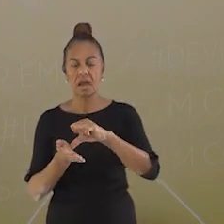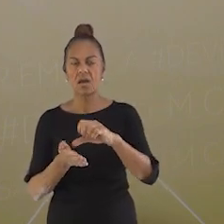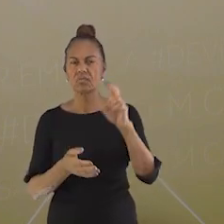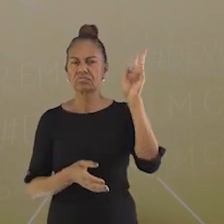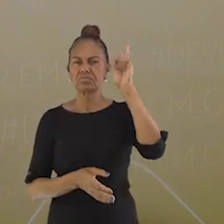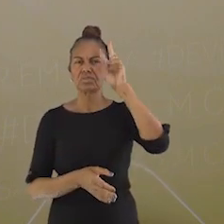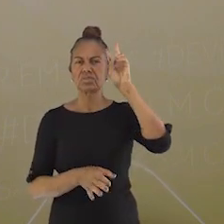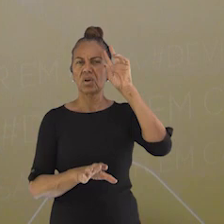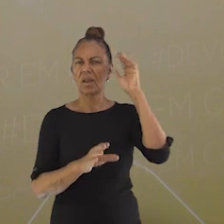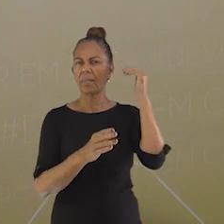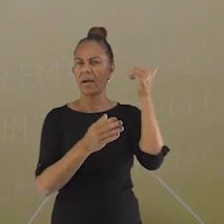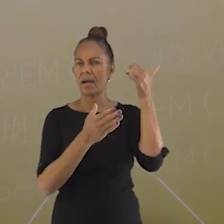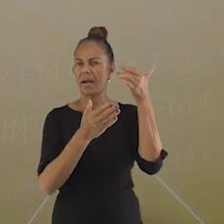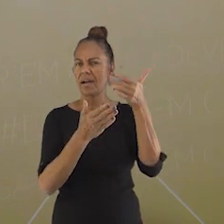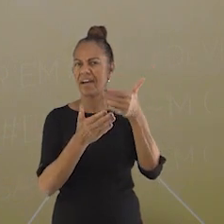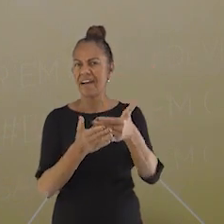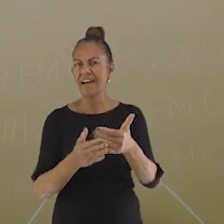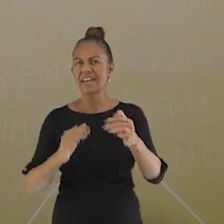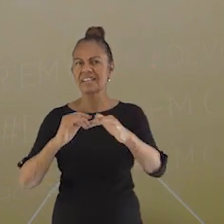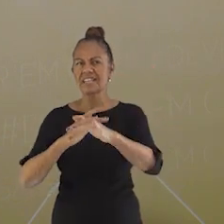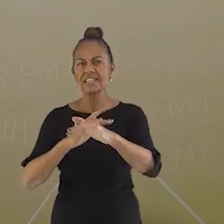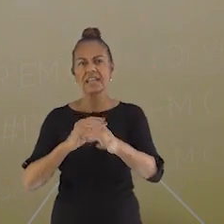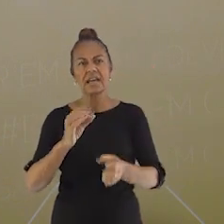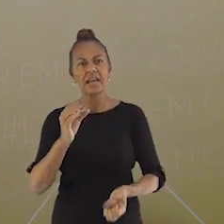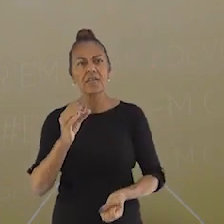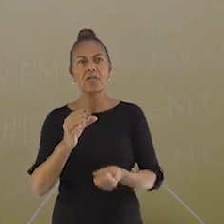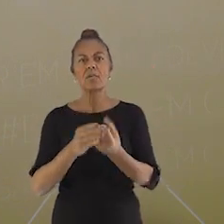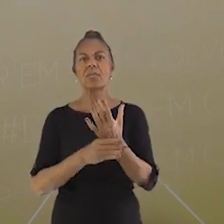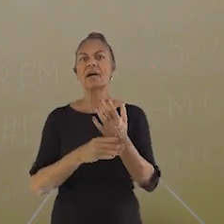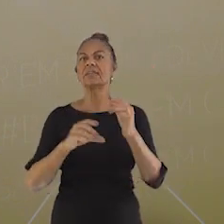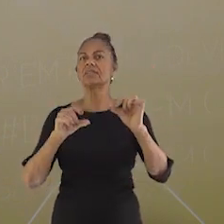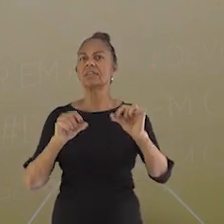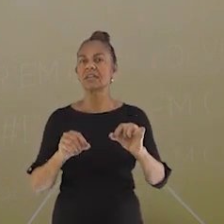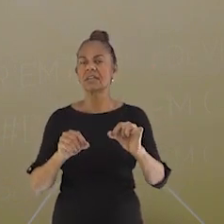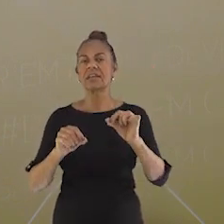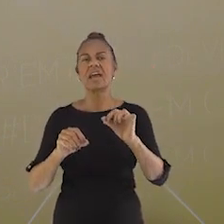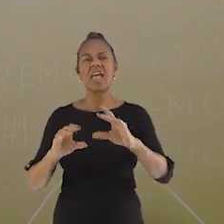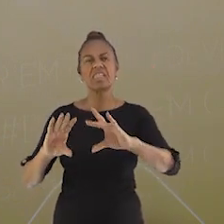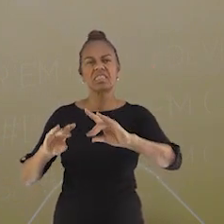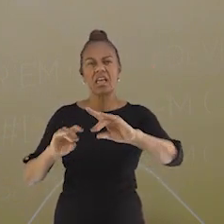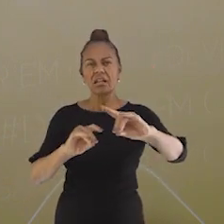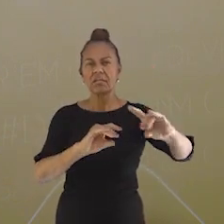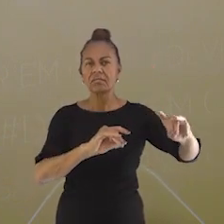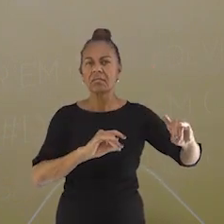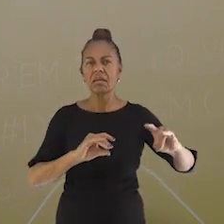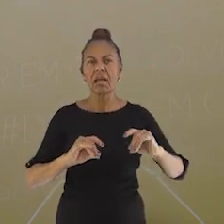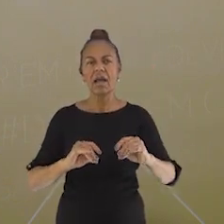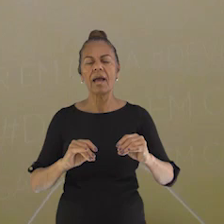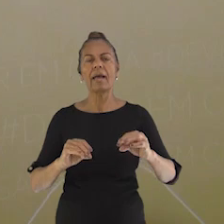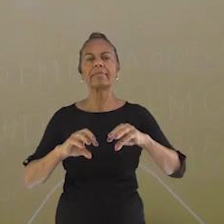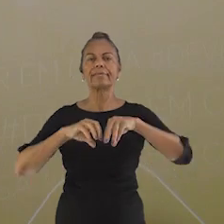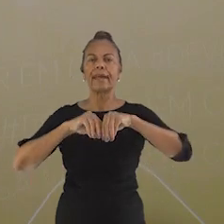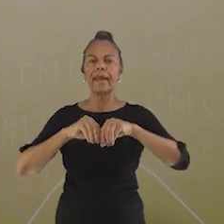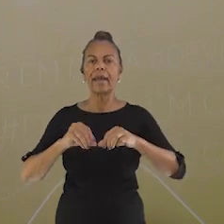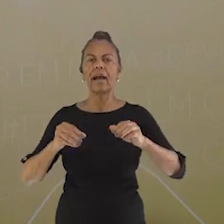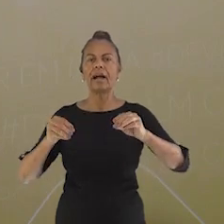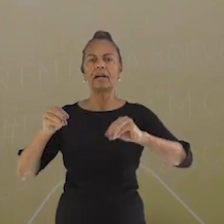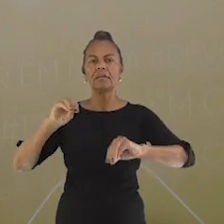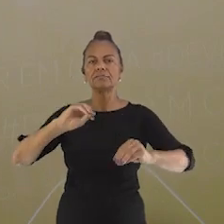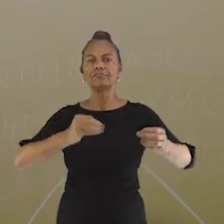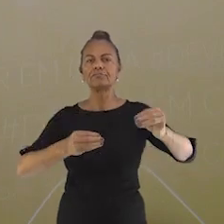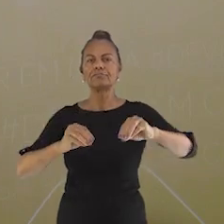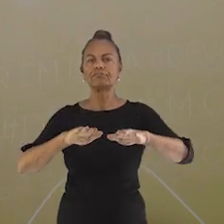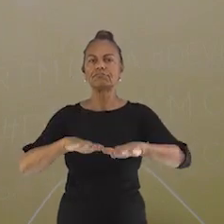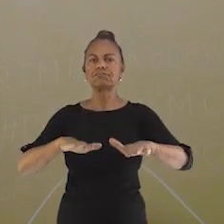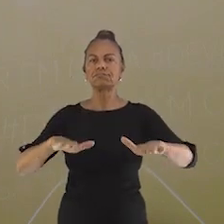historicamente, a cidade de Vitória é formada por muitas áreas de aterro, assim como os municípios de Vila Velha